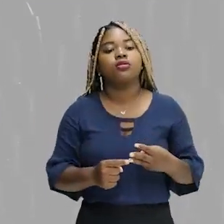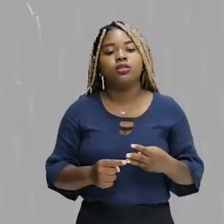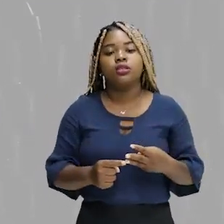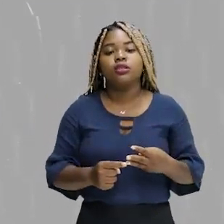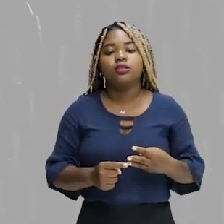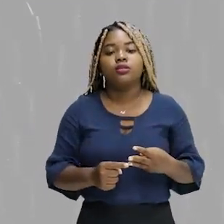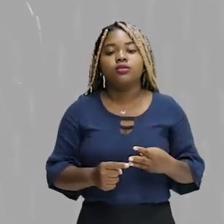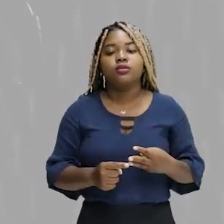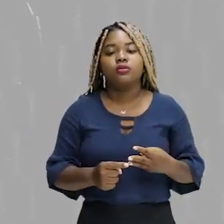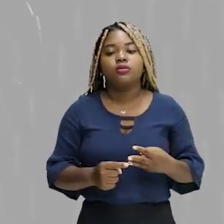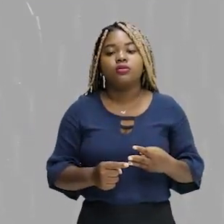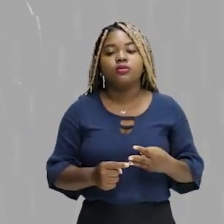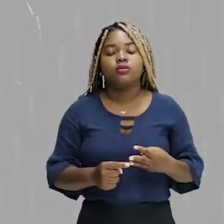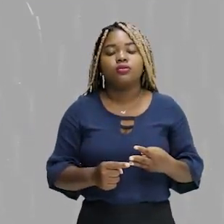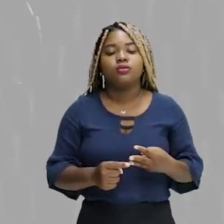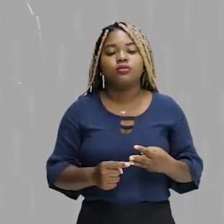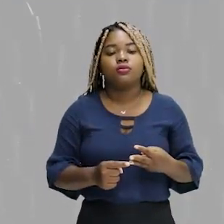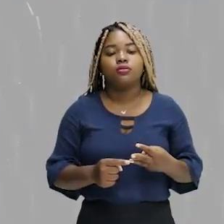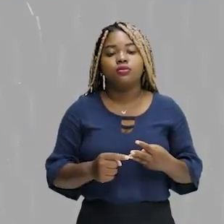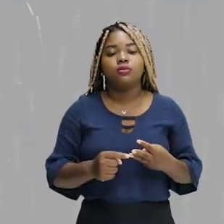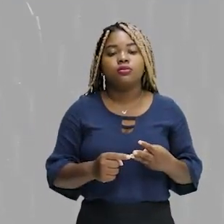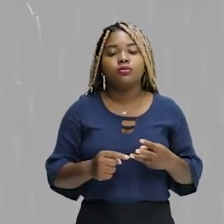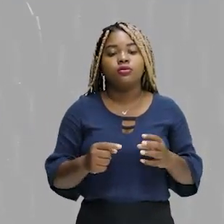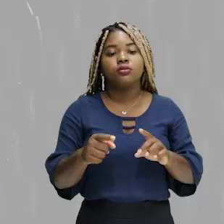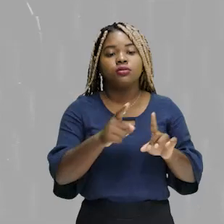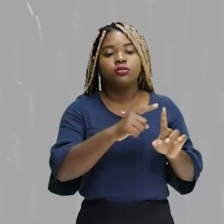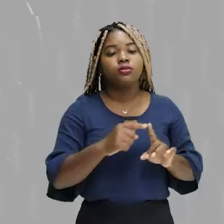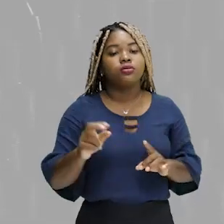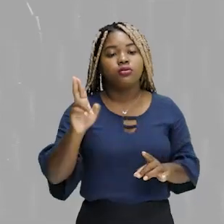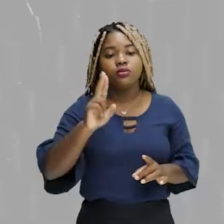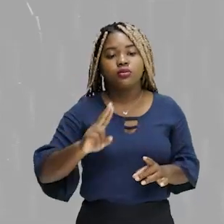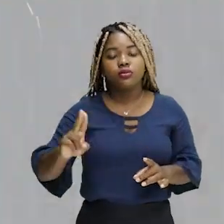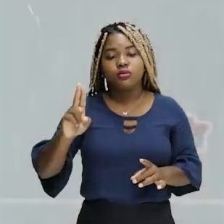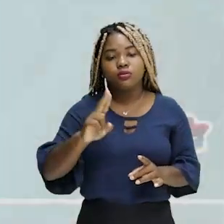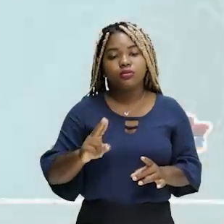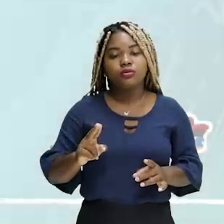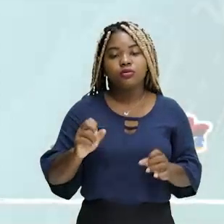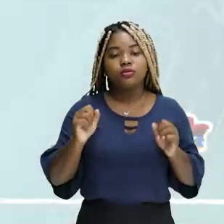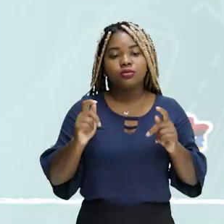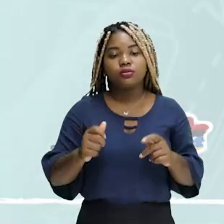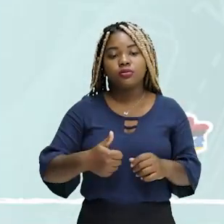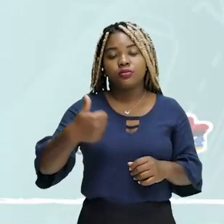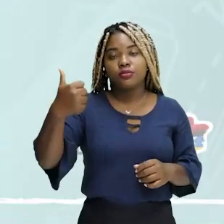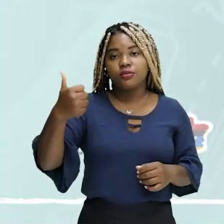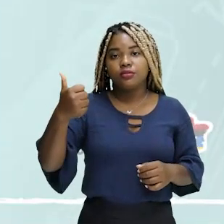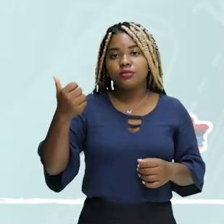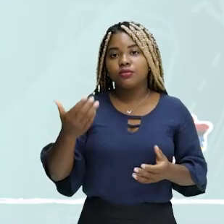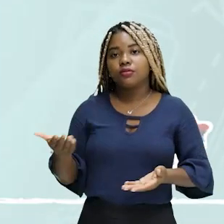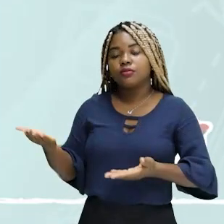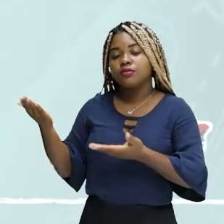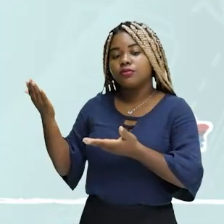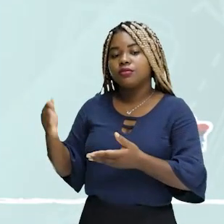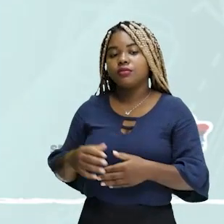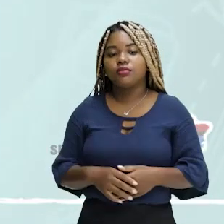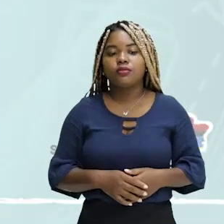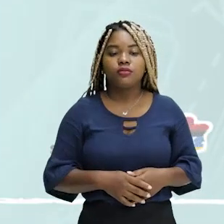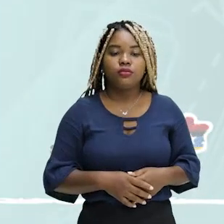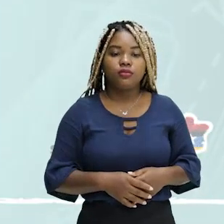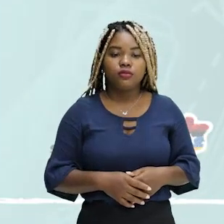vamos utilizar para poder chegar a esse ΔH final, né? Primeira consequência, as